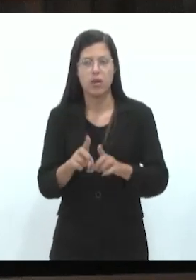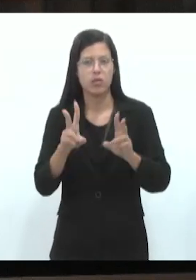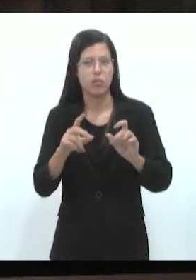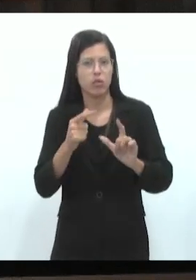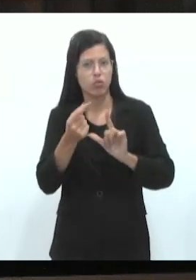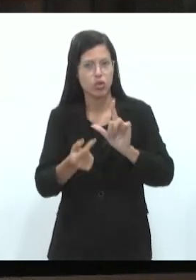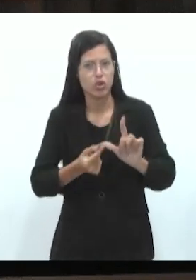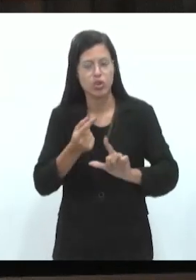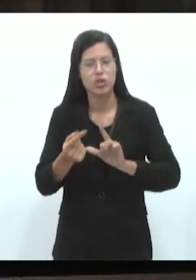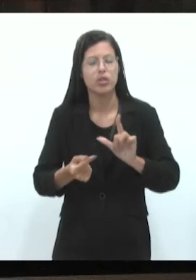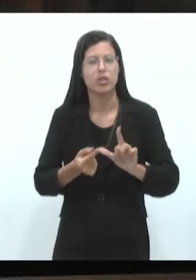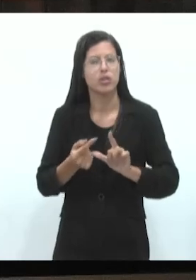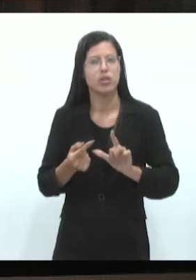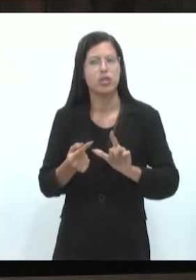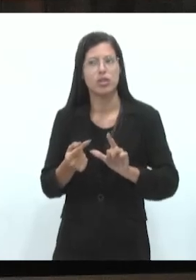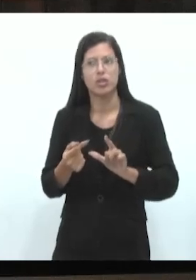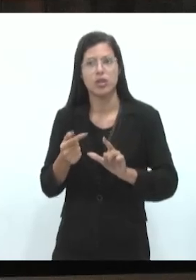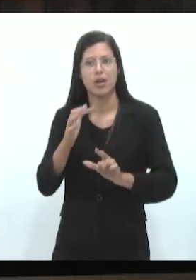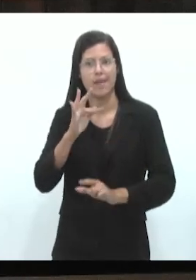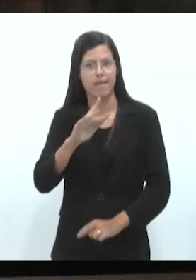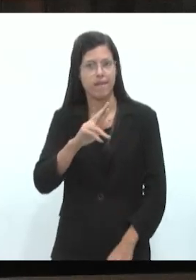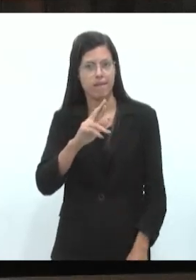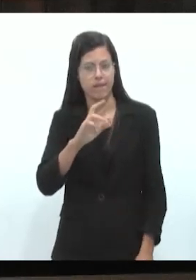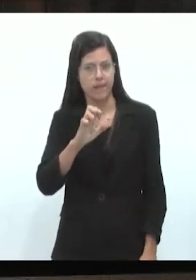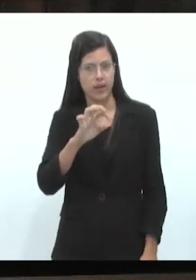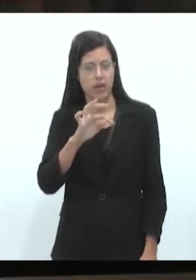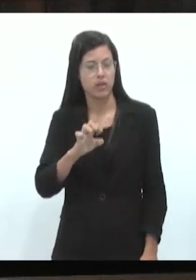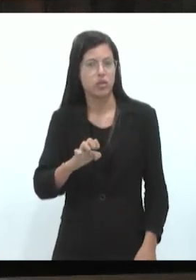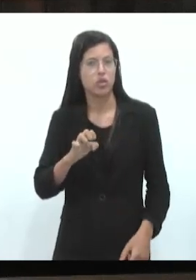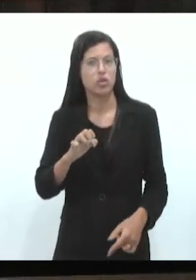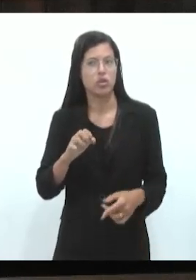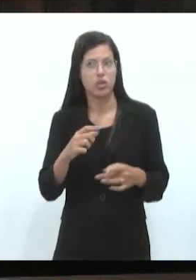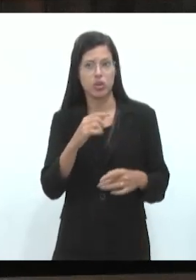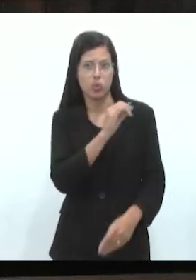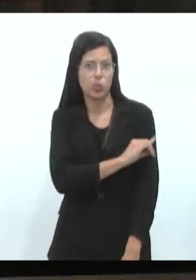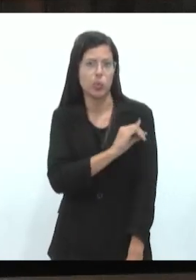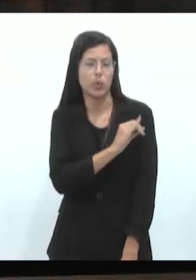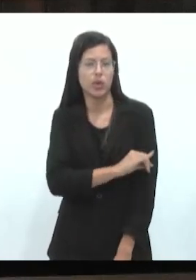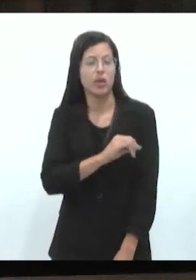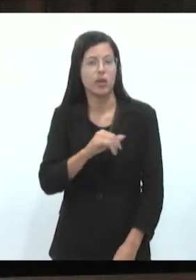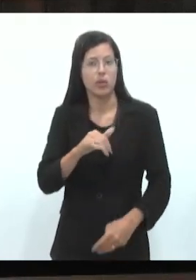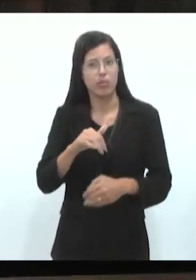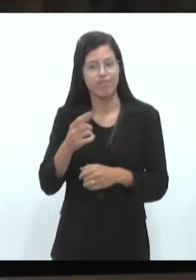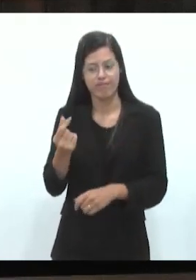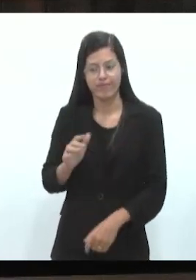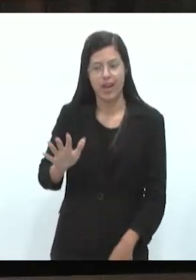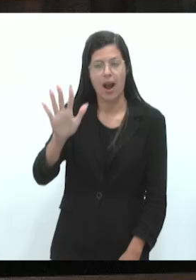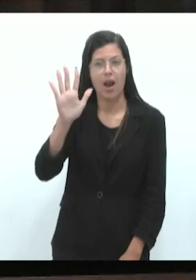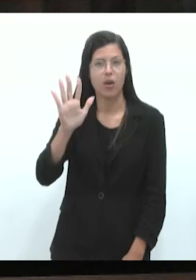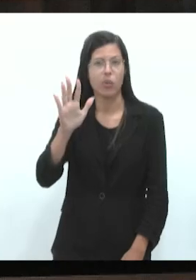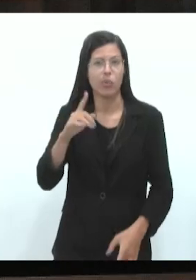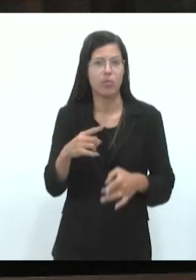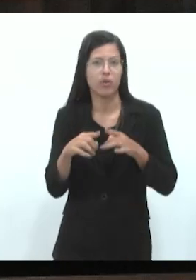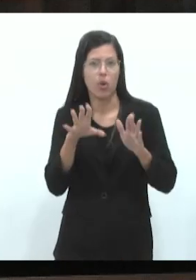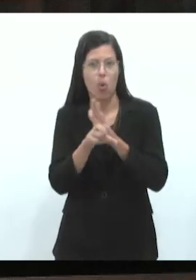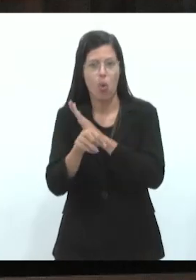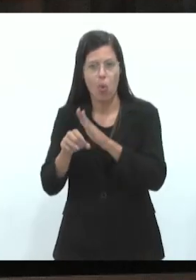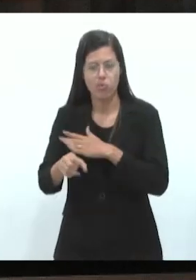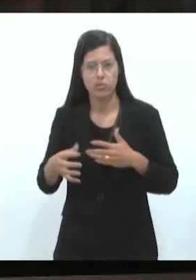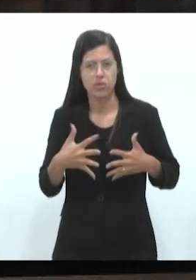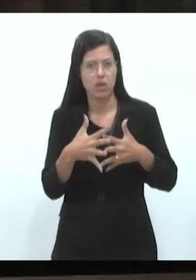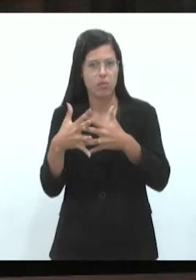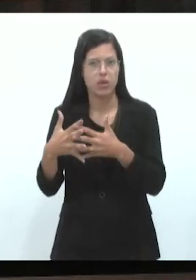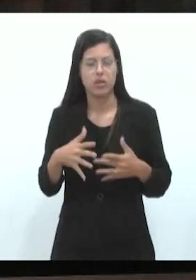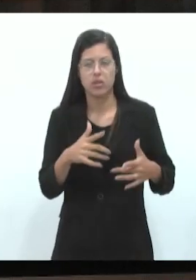do frete, que no estado do Rio de Janeiro sempre é mais caro, principalmente por conta do roubo de carga e uma série de problemas rodoviários que a gente tem